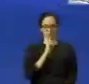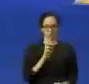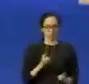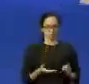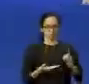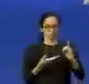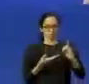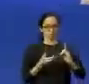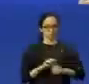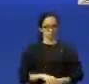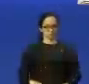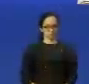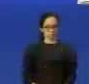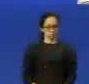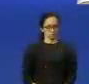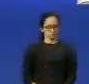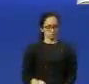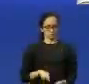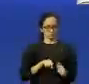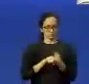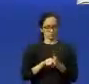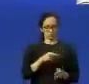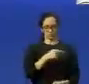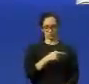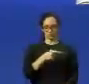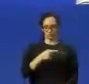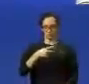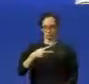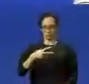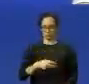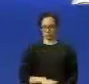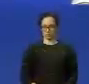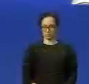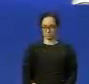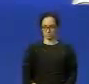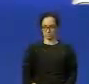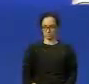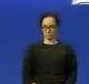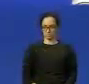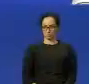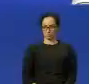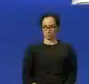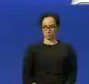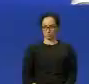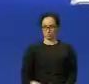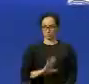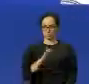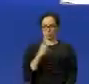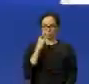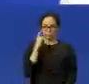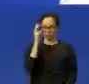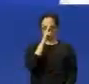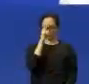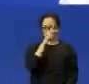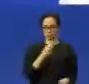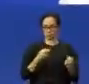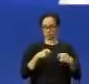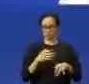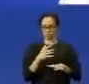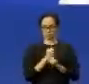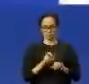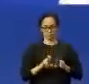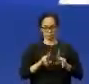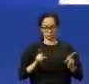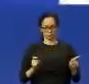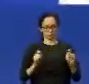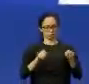D. Na questão 112, uma questão de interferência de ondas, ok? Basta lembrar que a diferença de